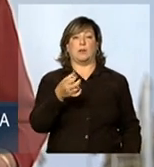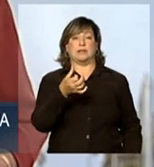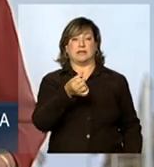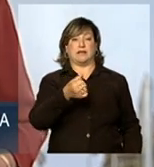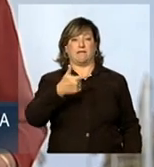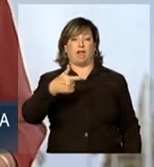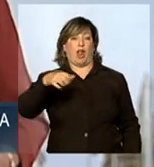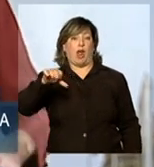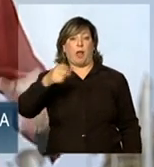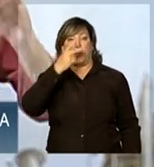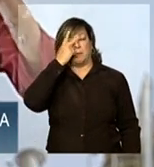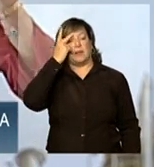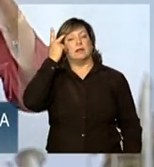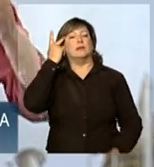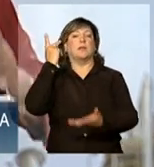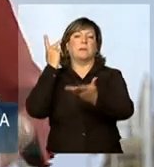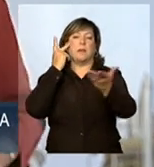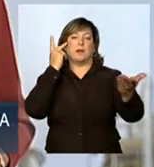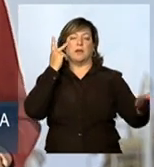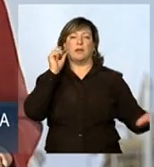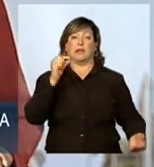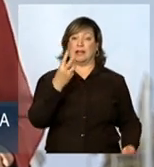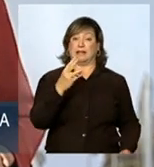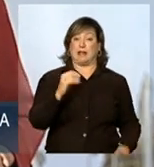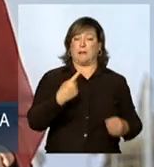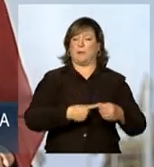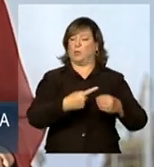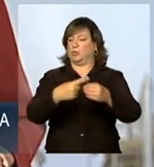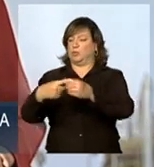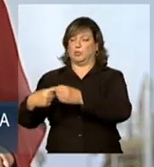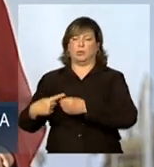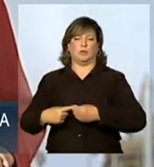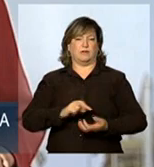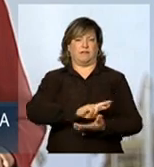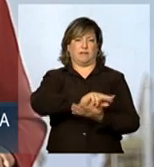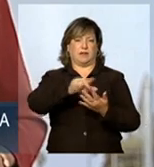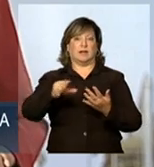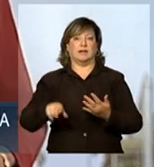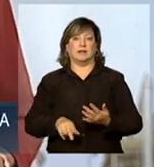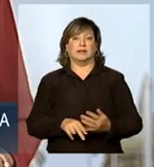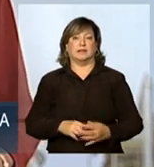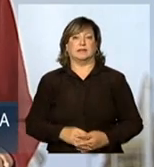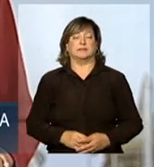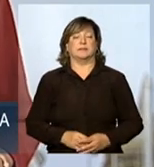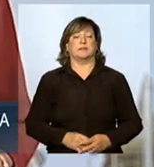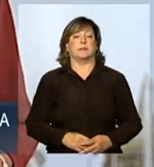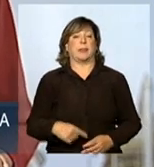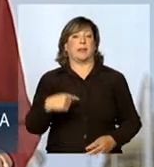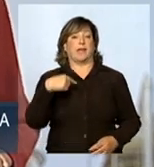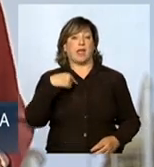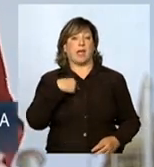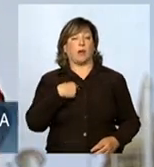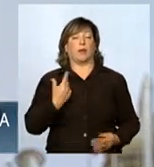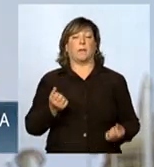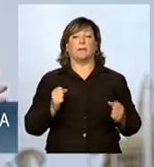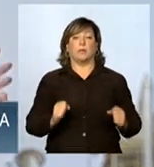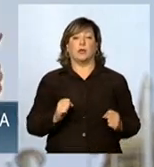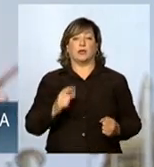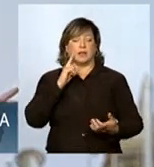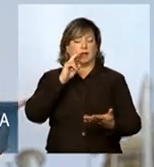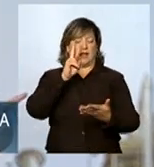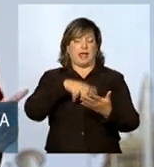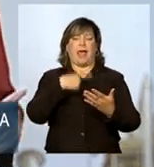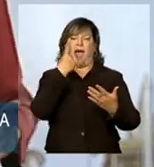2.629 paulistas, de 30 municípios diferentes, eu podia ler cada um